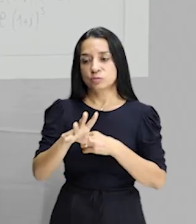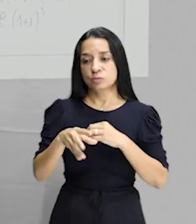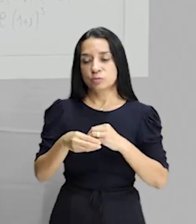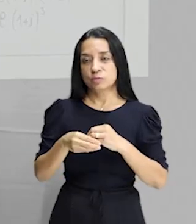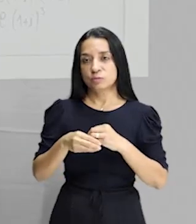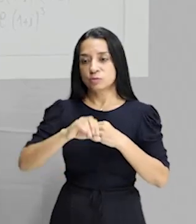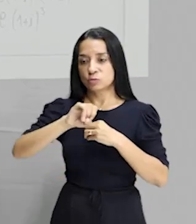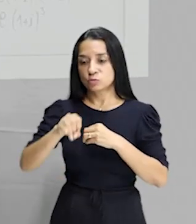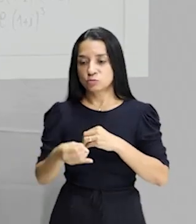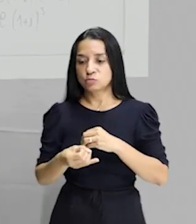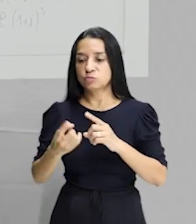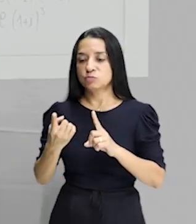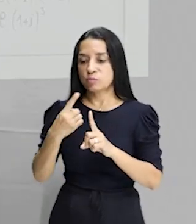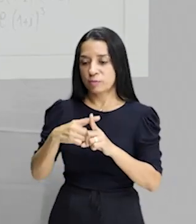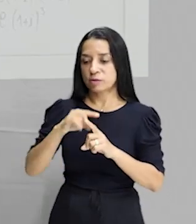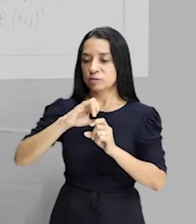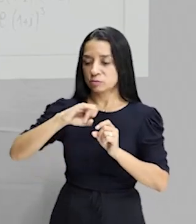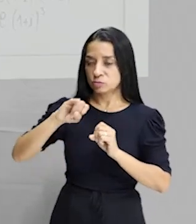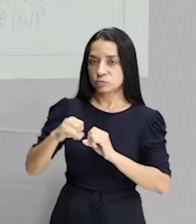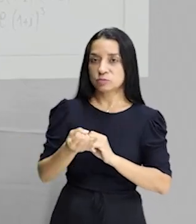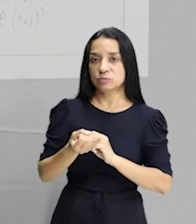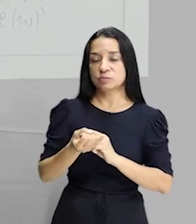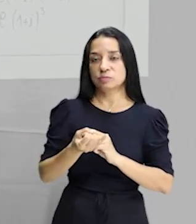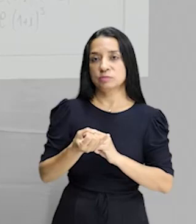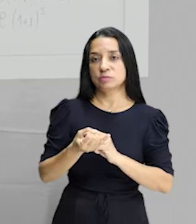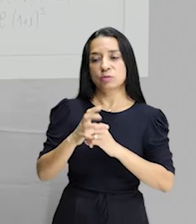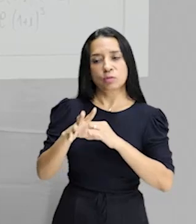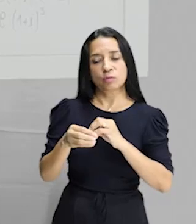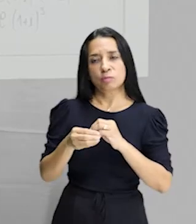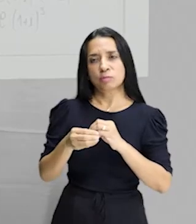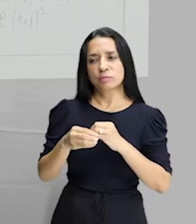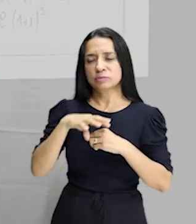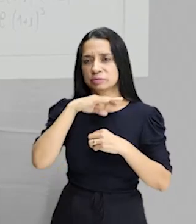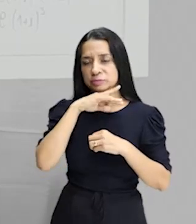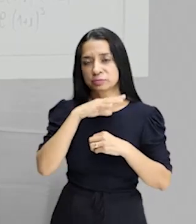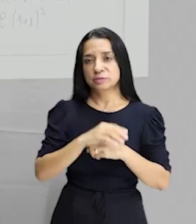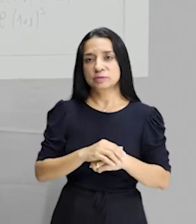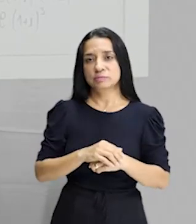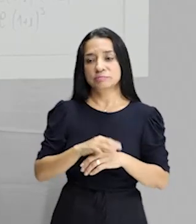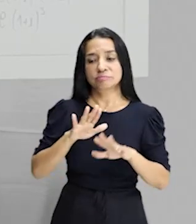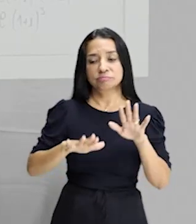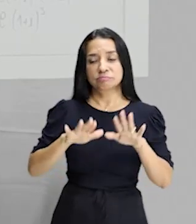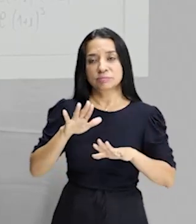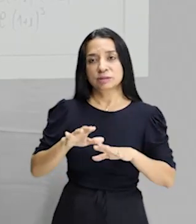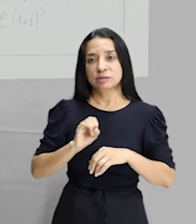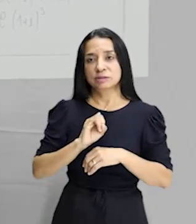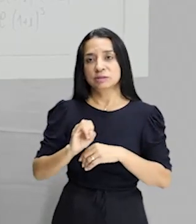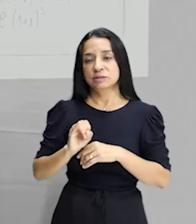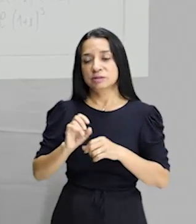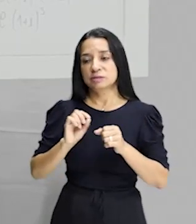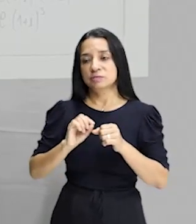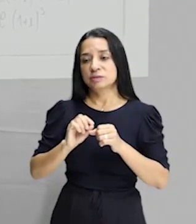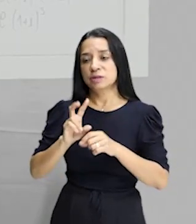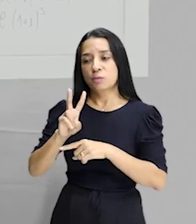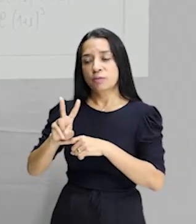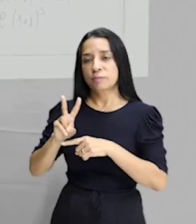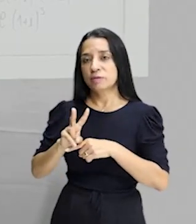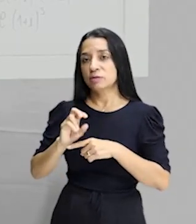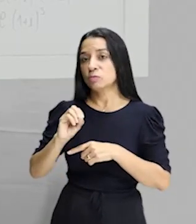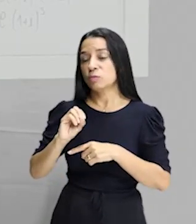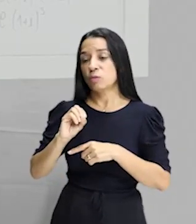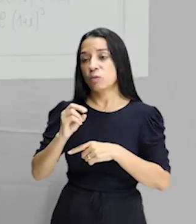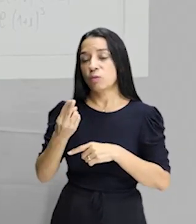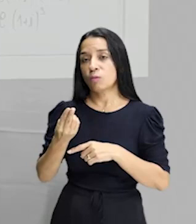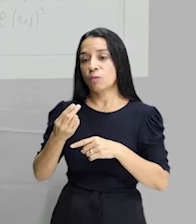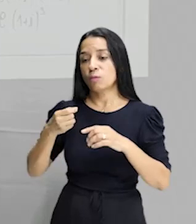juros sobre juros né Eu juro composto ele é ruim Depende se você for fazer um empréstimo ou um financiamento